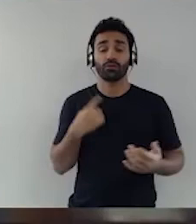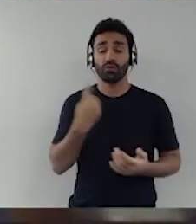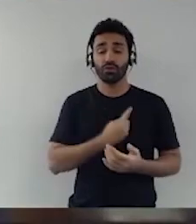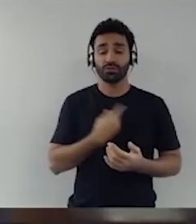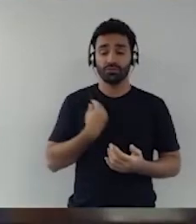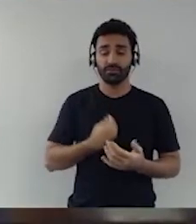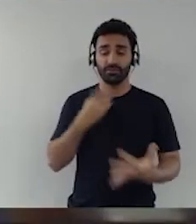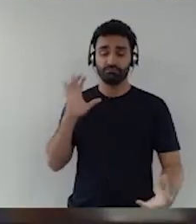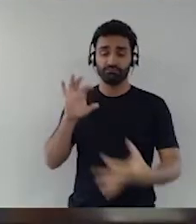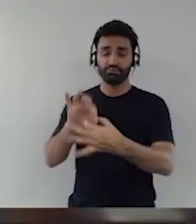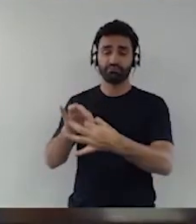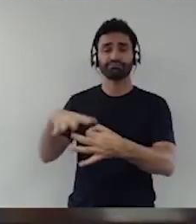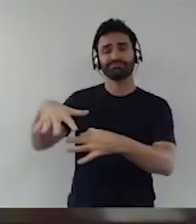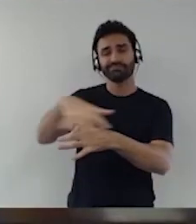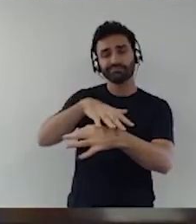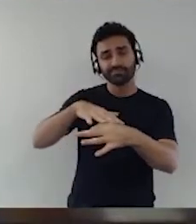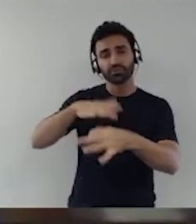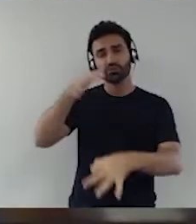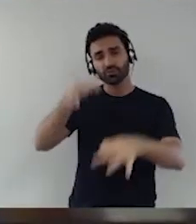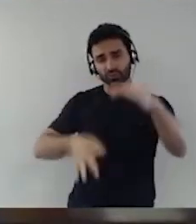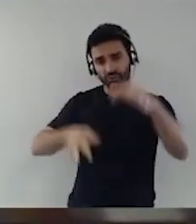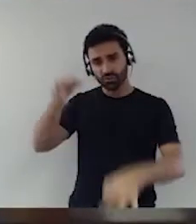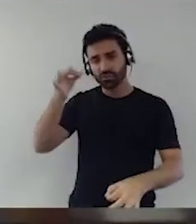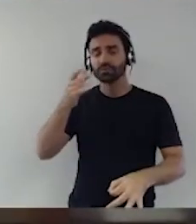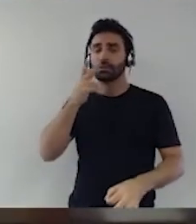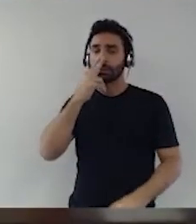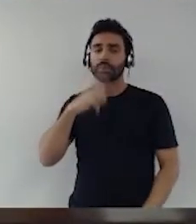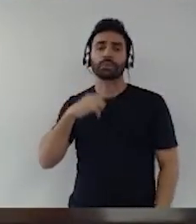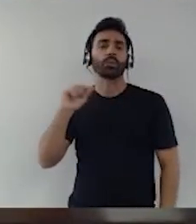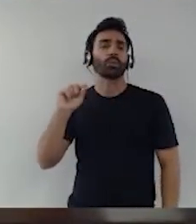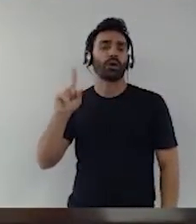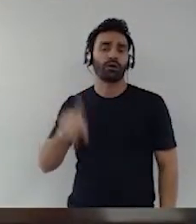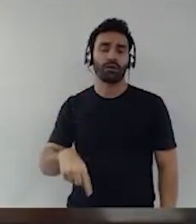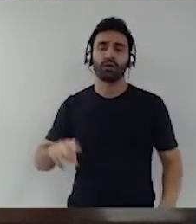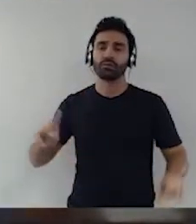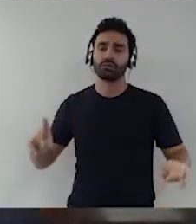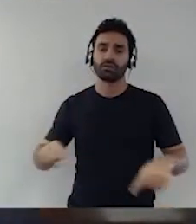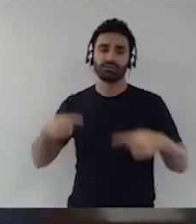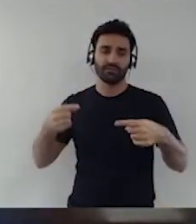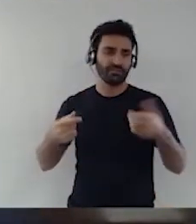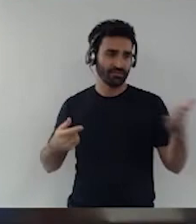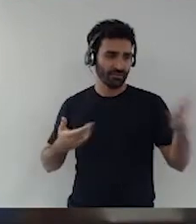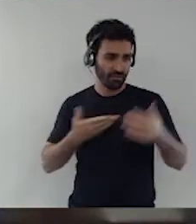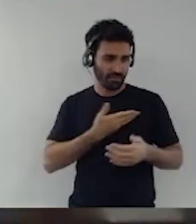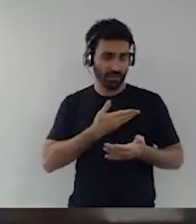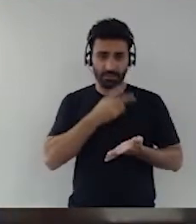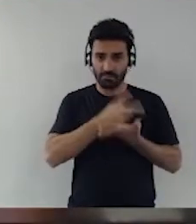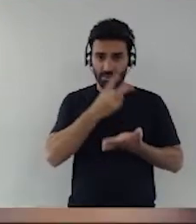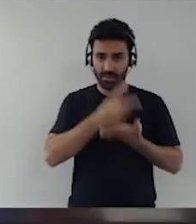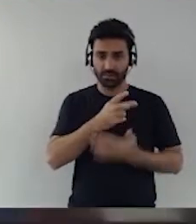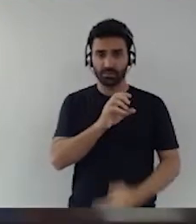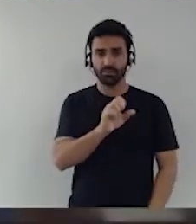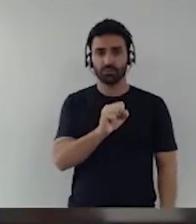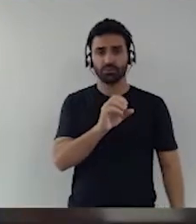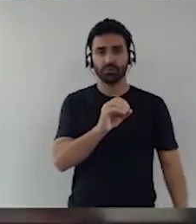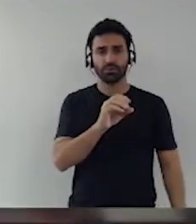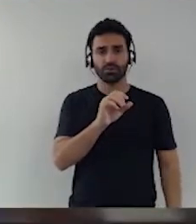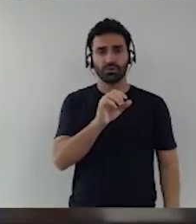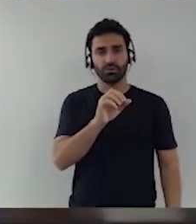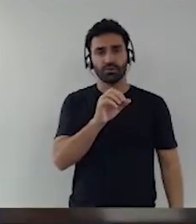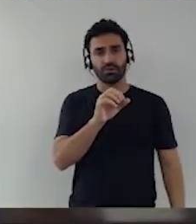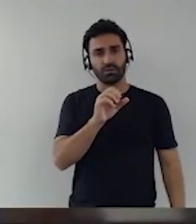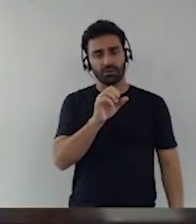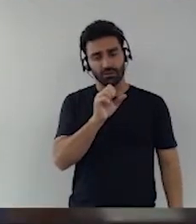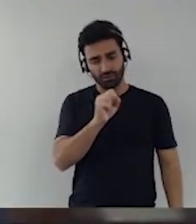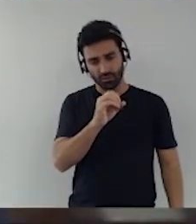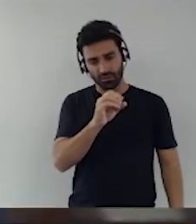da justiça, eu acho que nós temos aí um grande desafio, viu? Minha colega de comissão, a Soraya, que, junto com o Hélio, lá